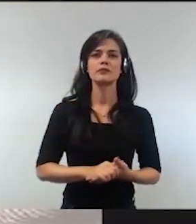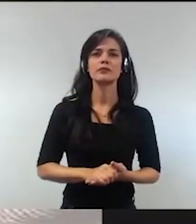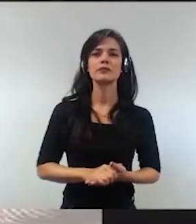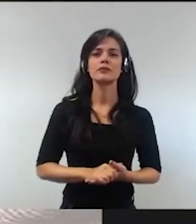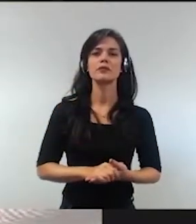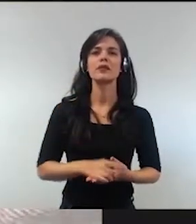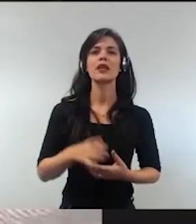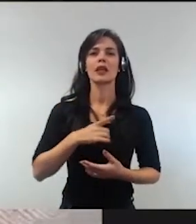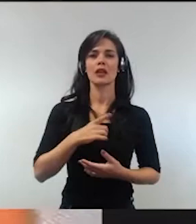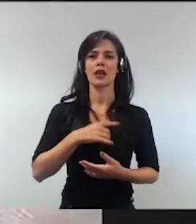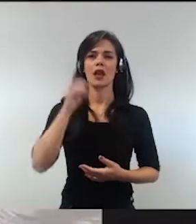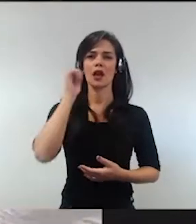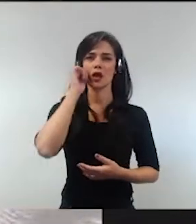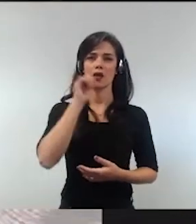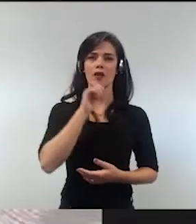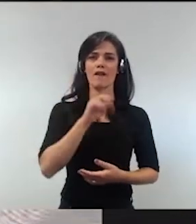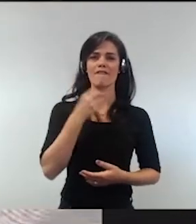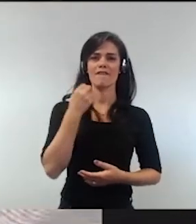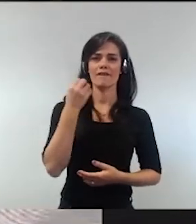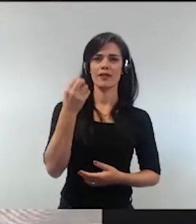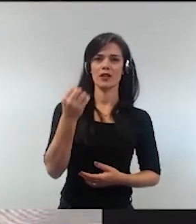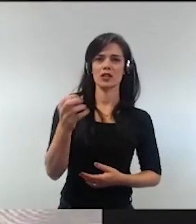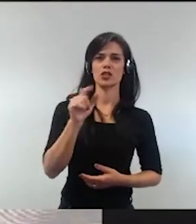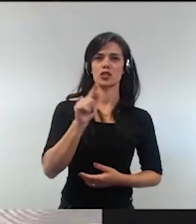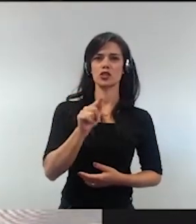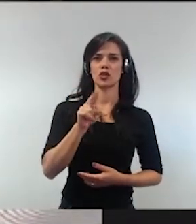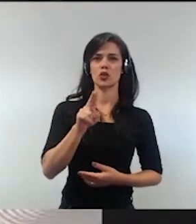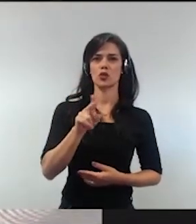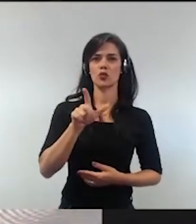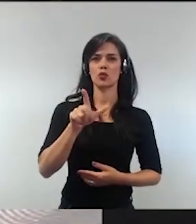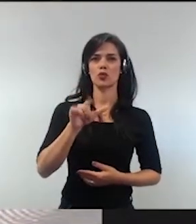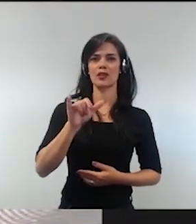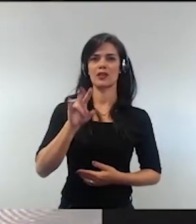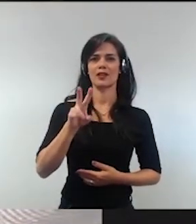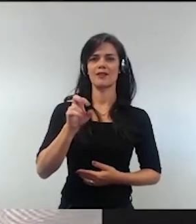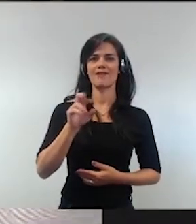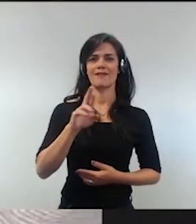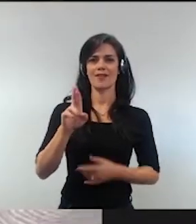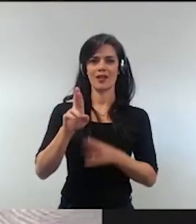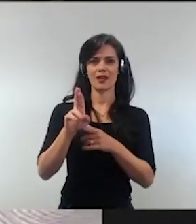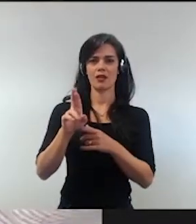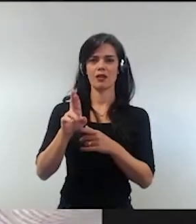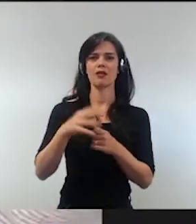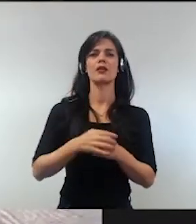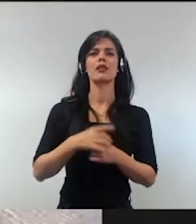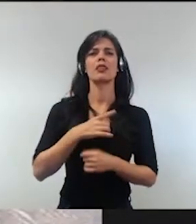Gulliver. Uma das viagens é feita à terra dos